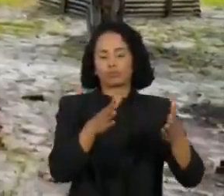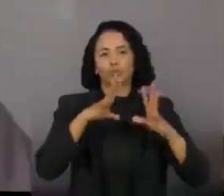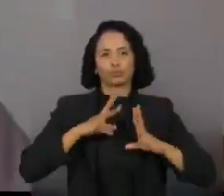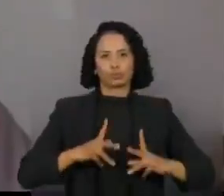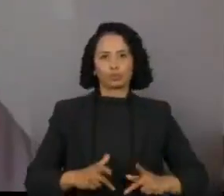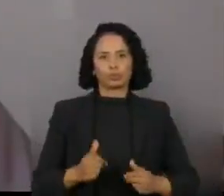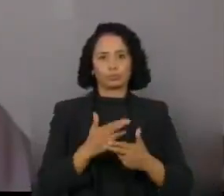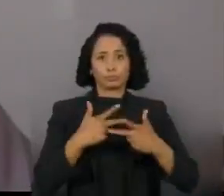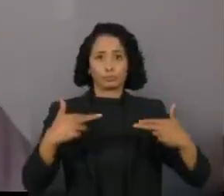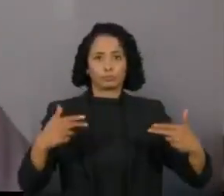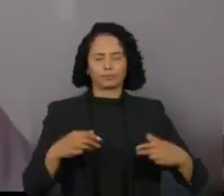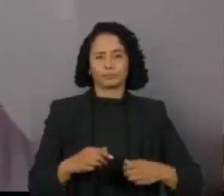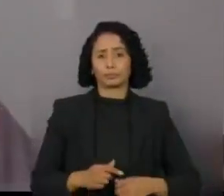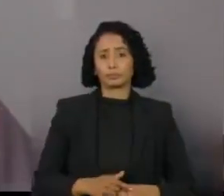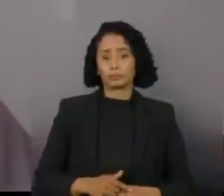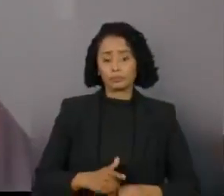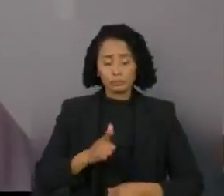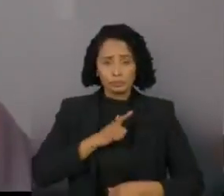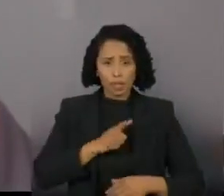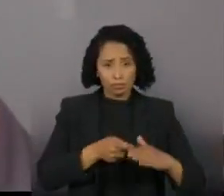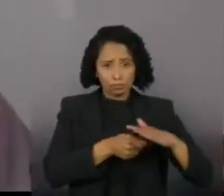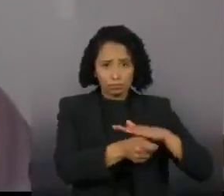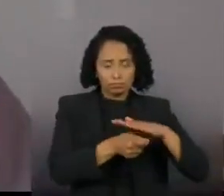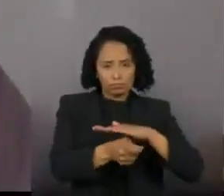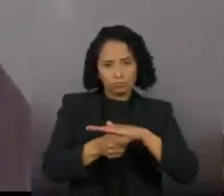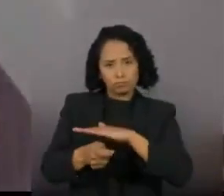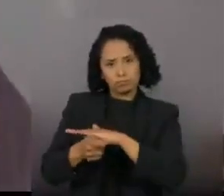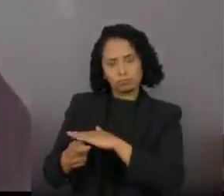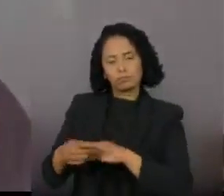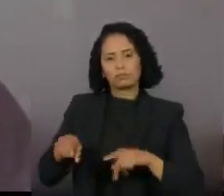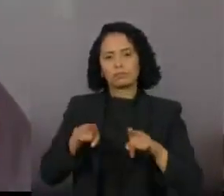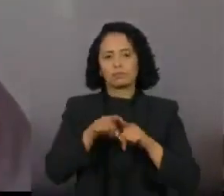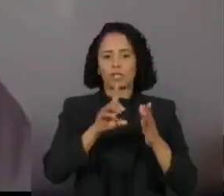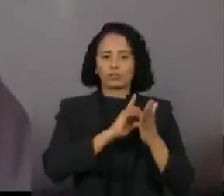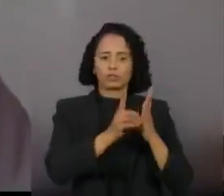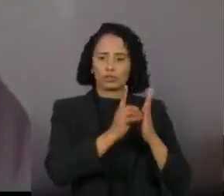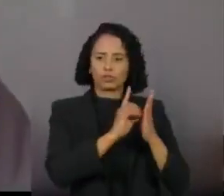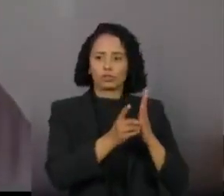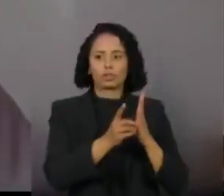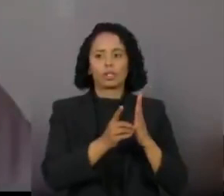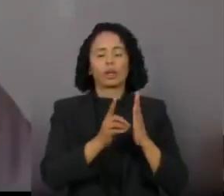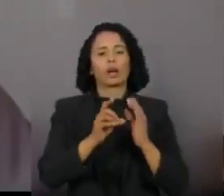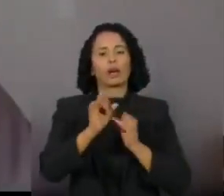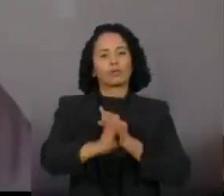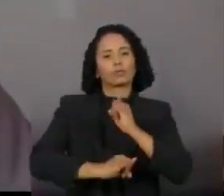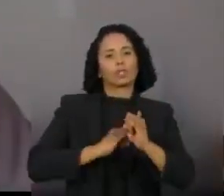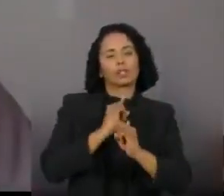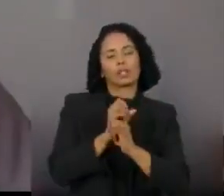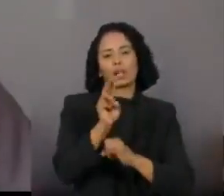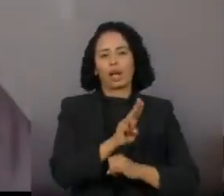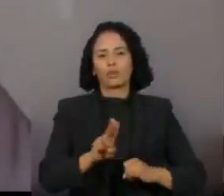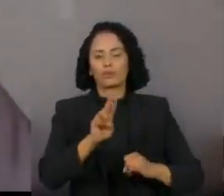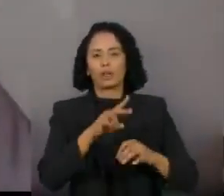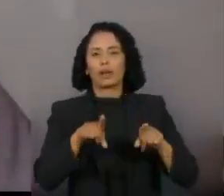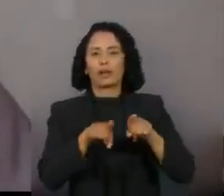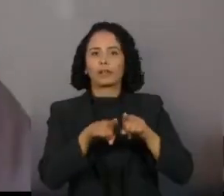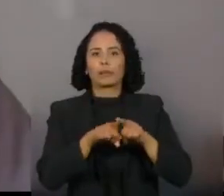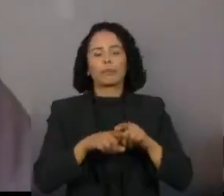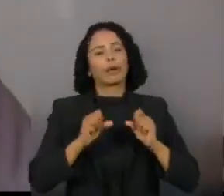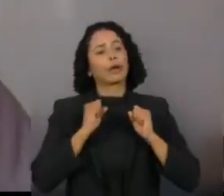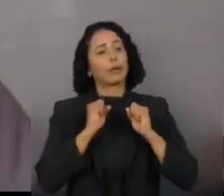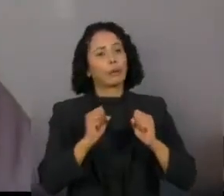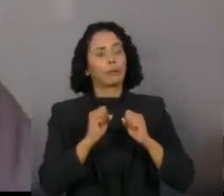entre outros. Investimentos para conectividade e inclusão digital. Então, a gente sabe que isso não só tem um efeito de